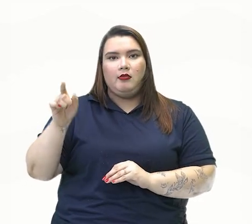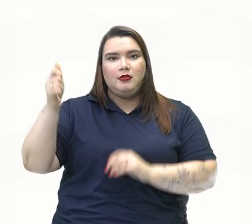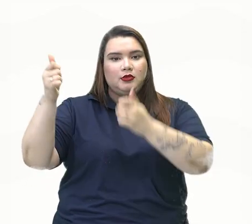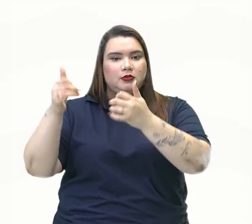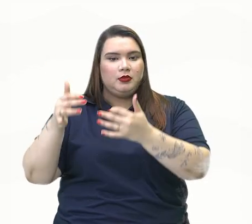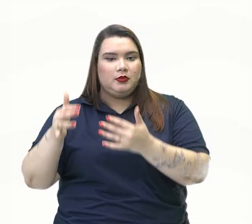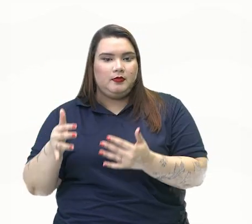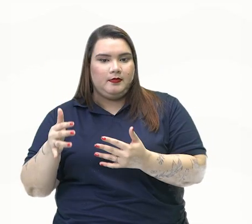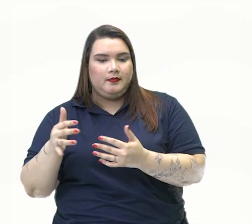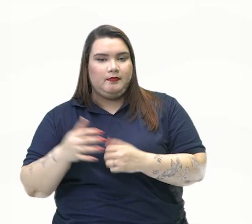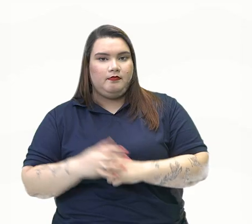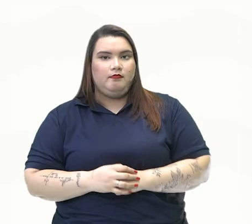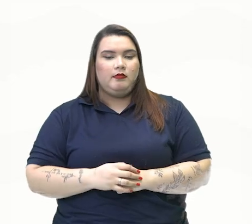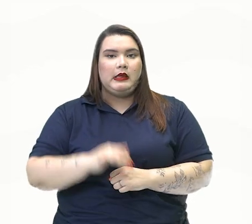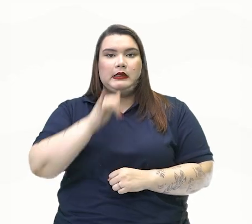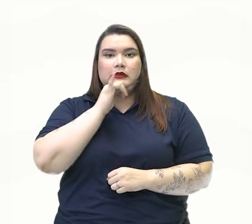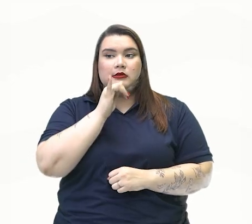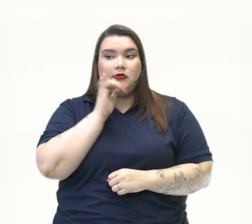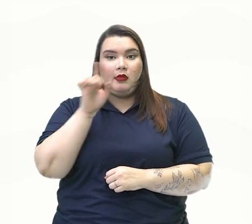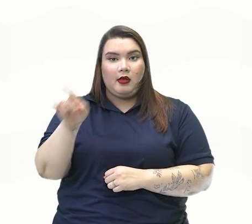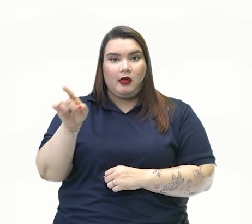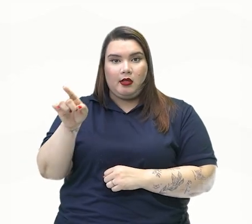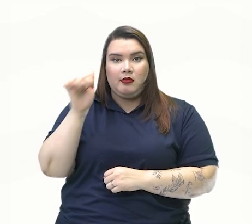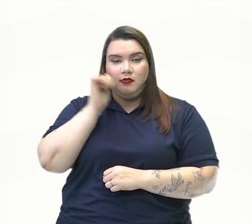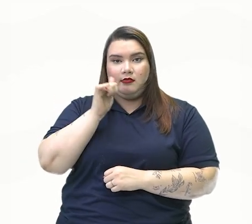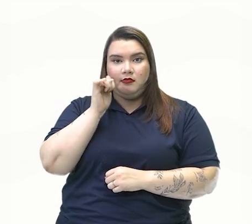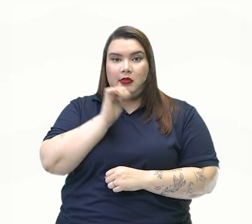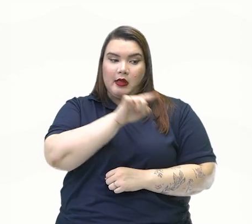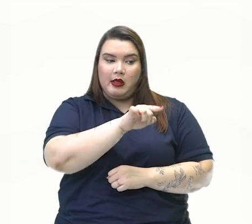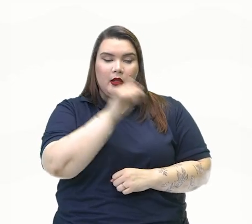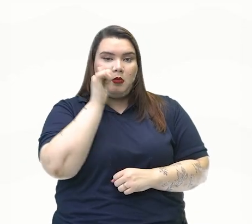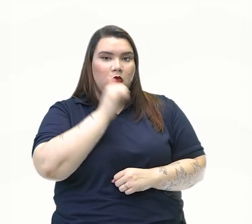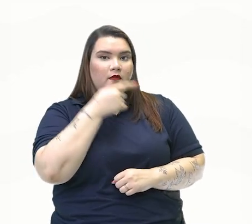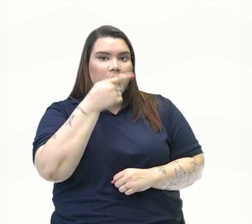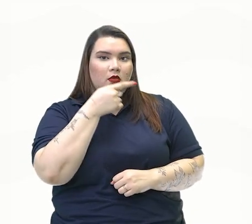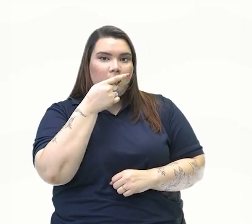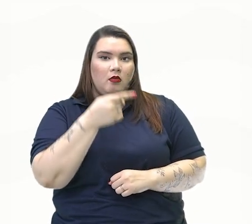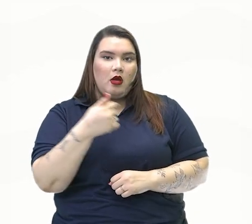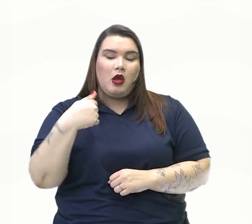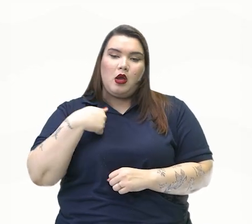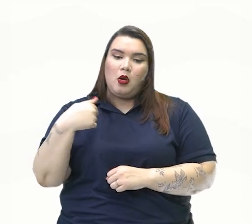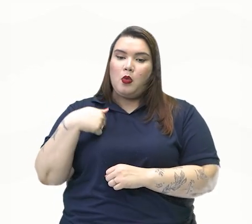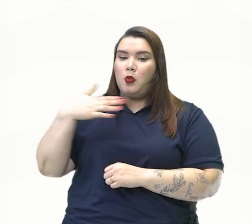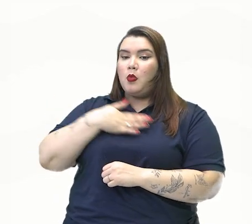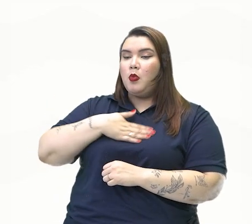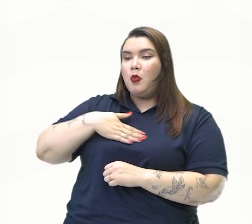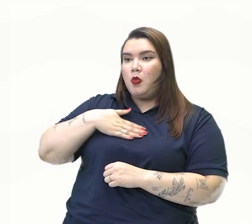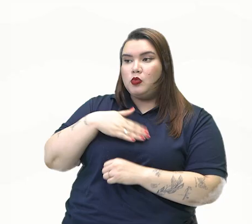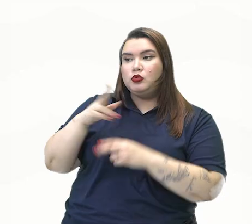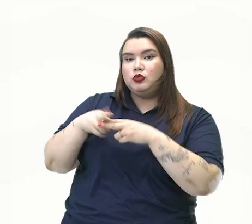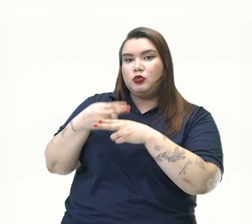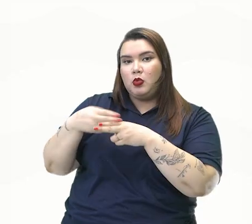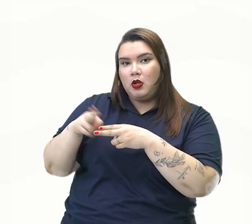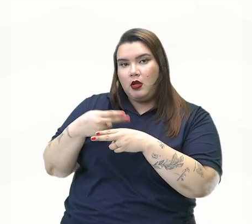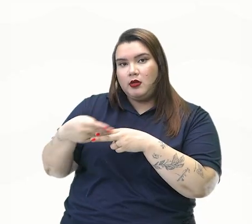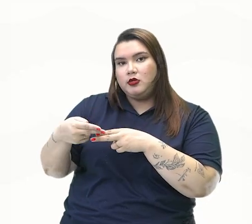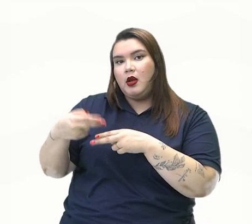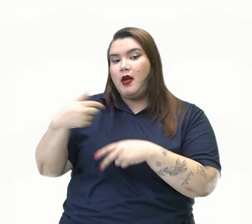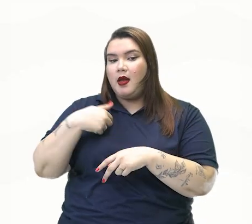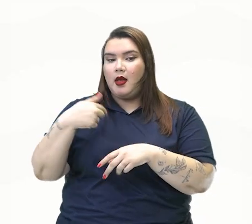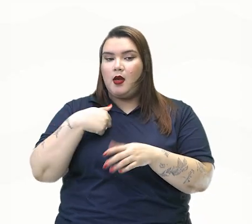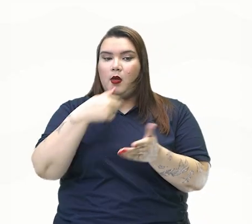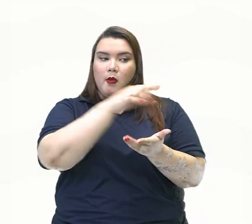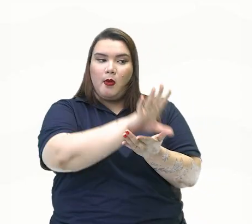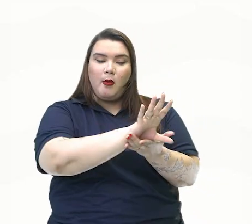she said, ela disse, I like chocolate, eu gosto de chocolate. Olha só, eu estou reproduzindo exatamente o que a